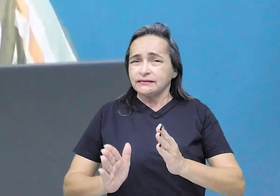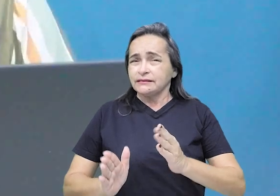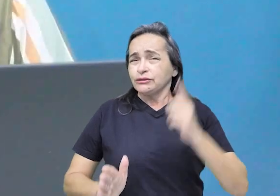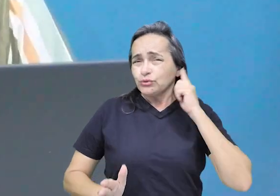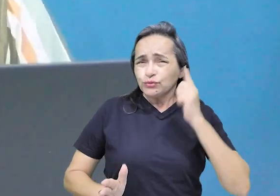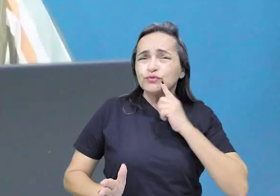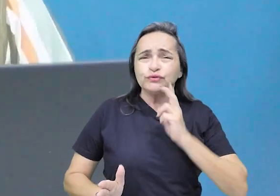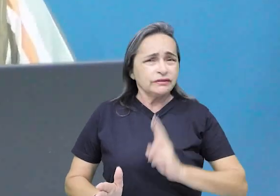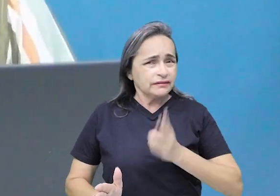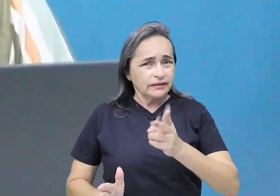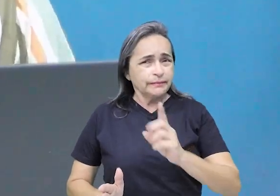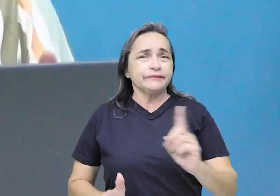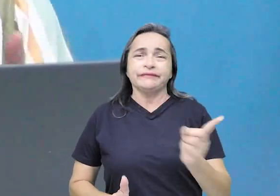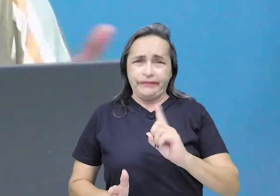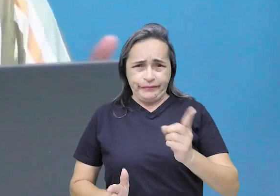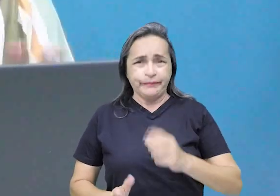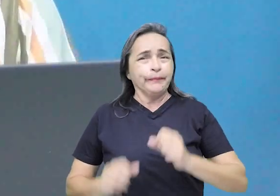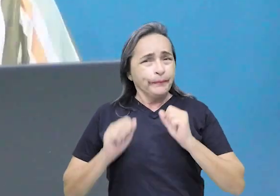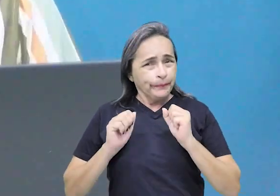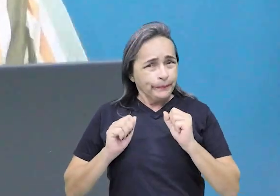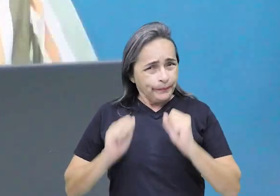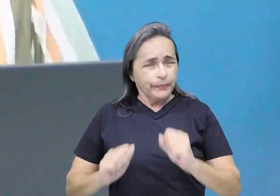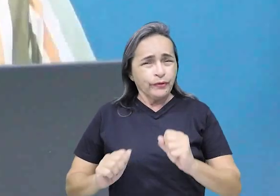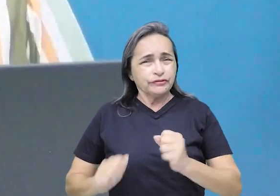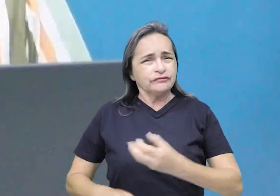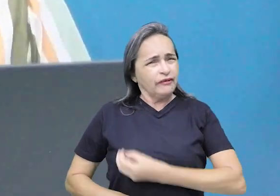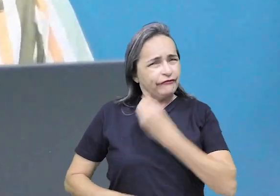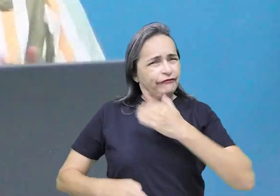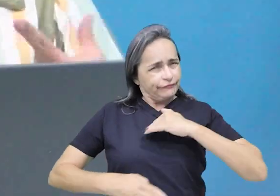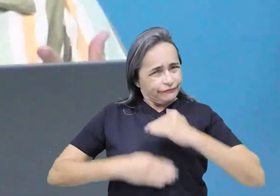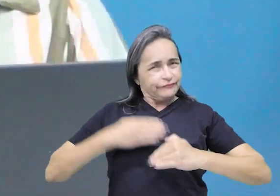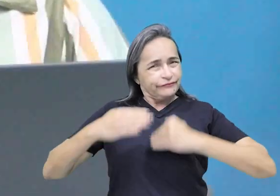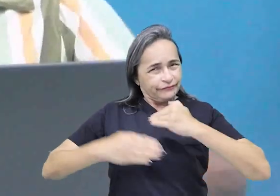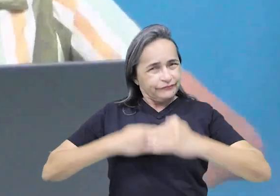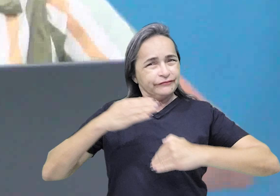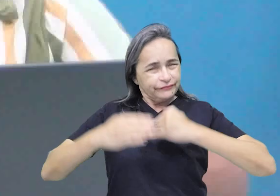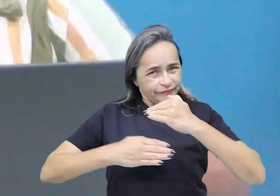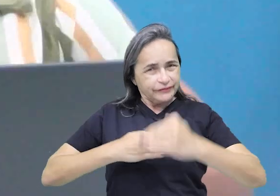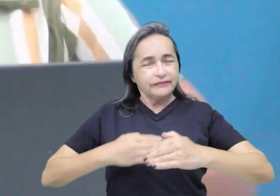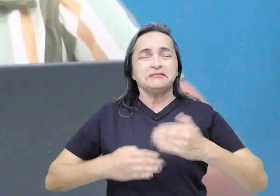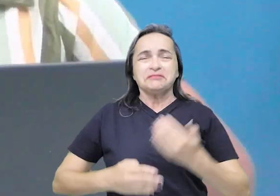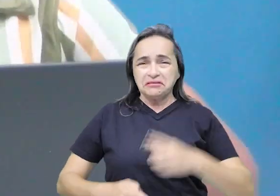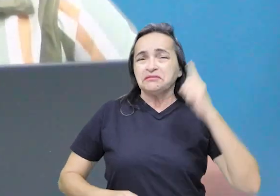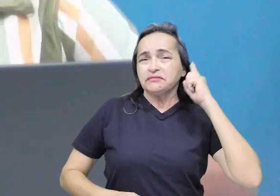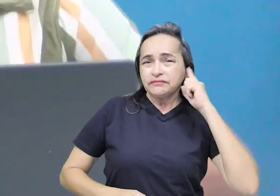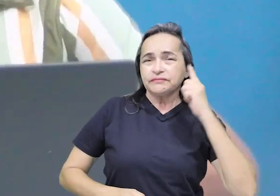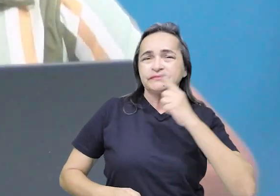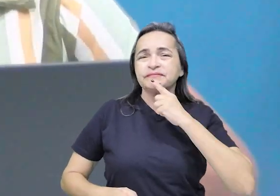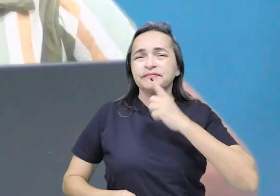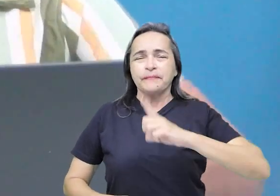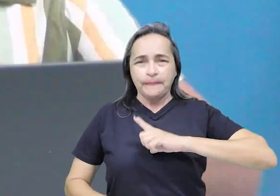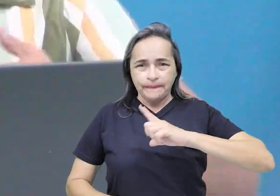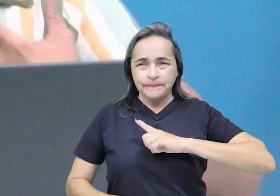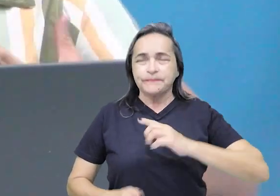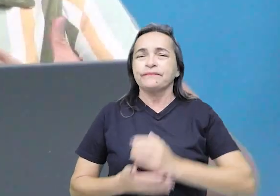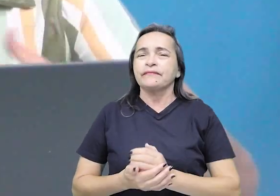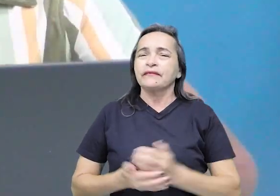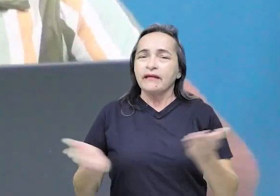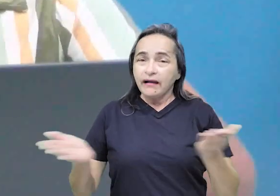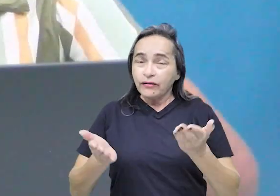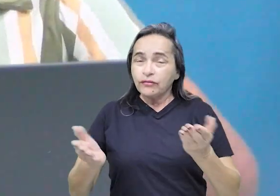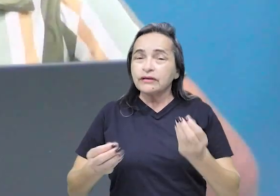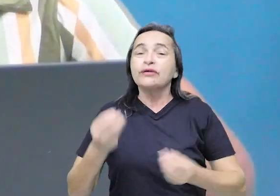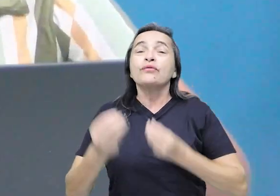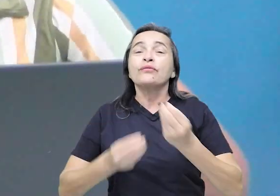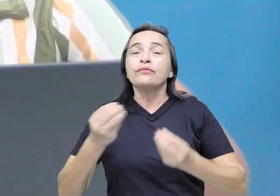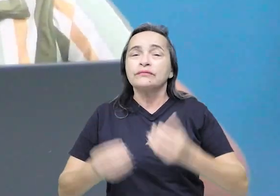a surdez. E eu acho que ninguém quer isso, né? Então a gente vai dialogar um pouco sobre como